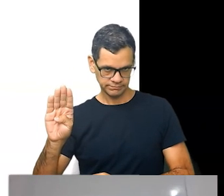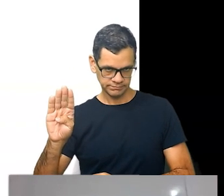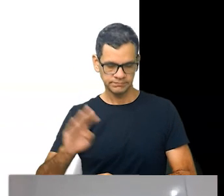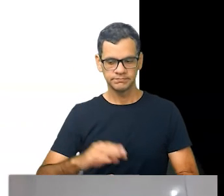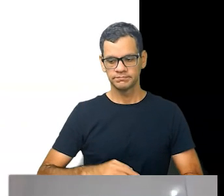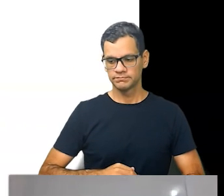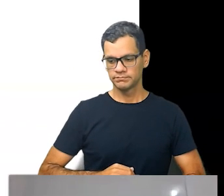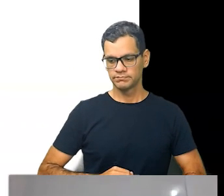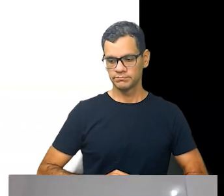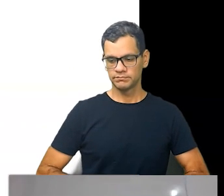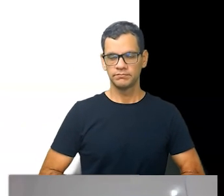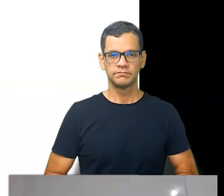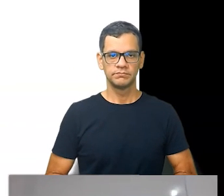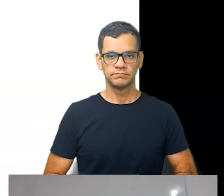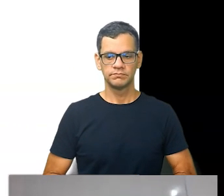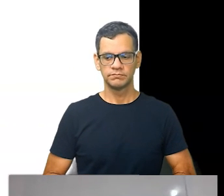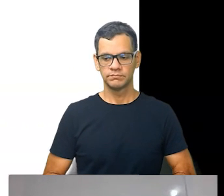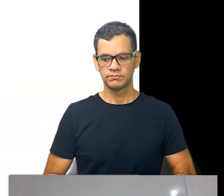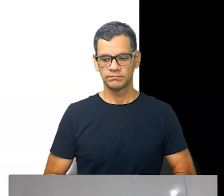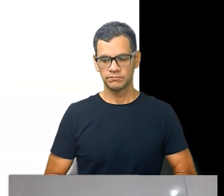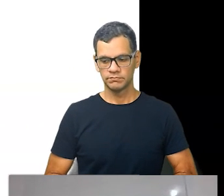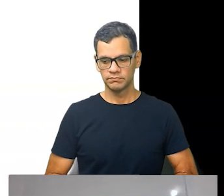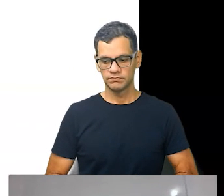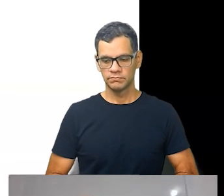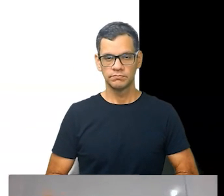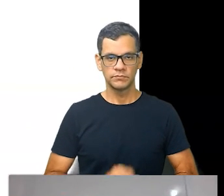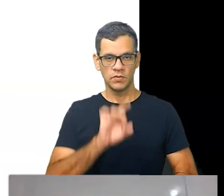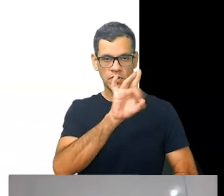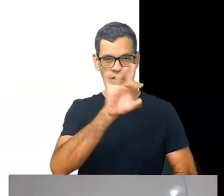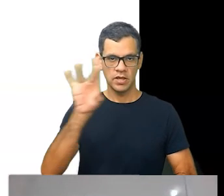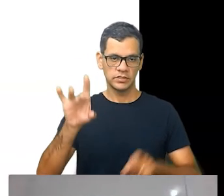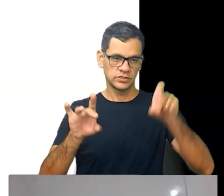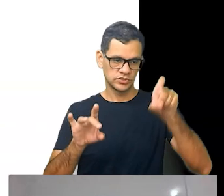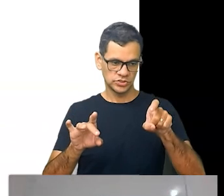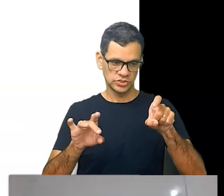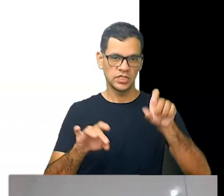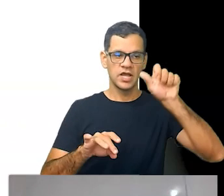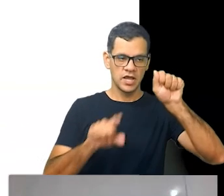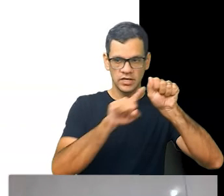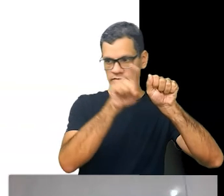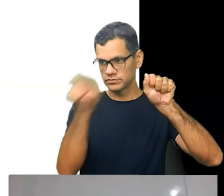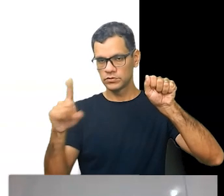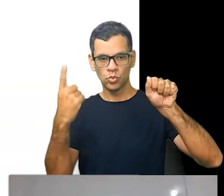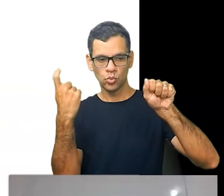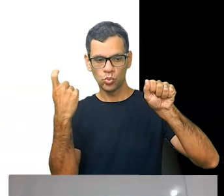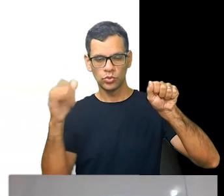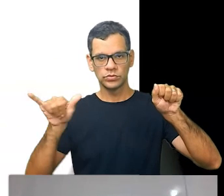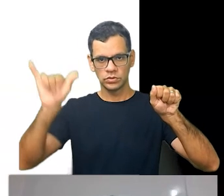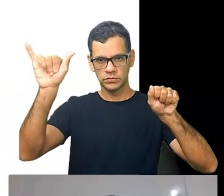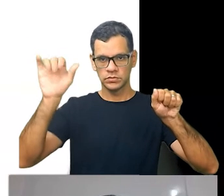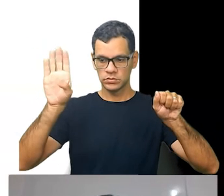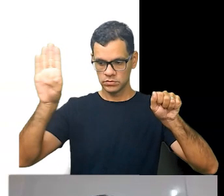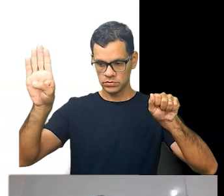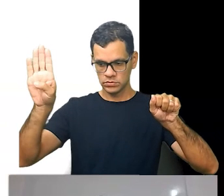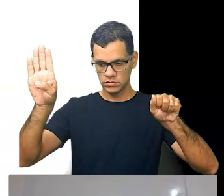uma única flechinha do elemento que está no A e vai ligar no elemento que está em B. Então, a